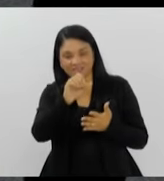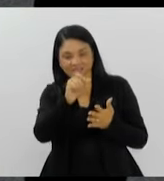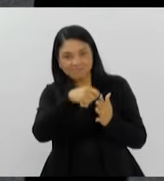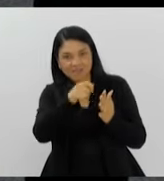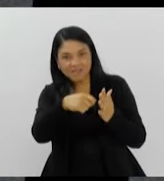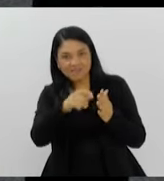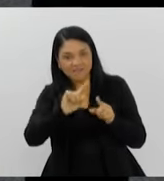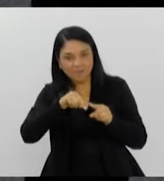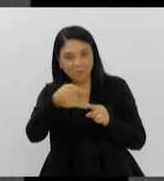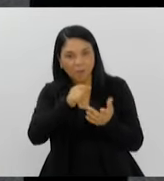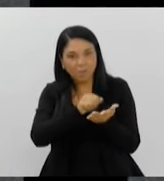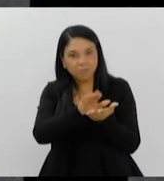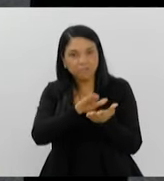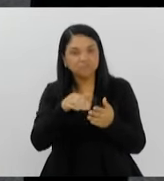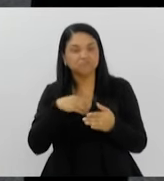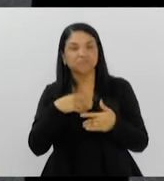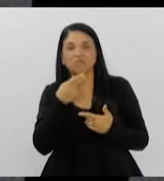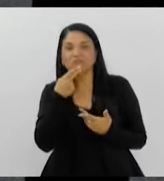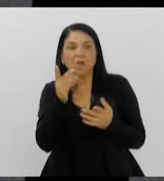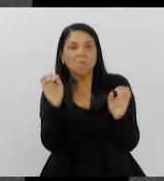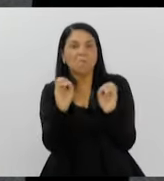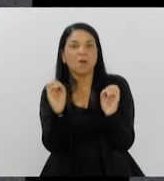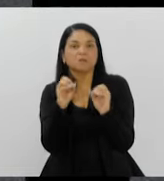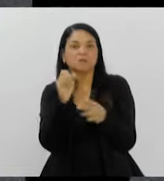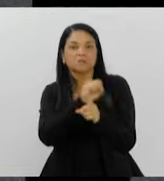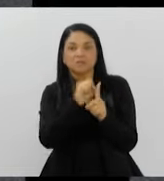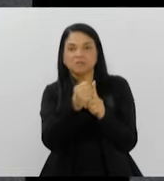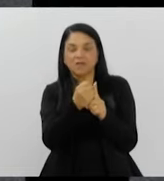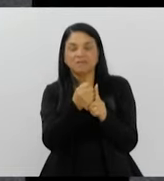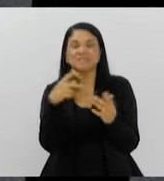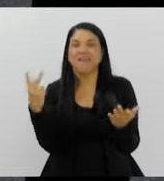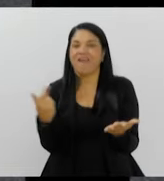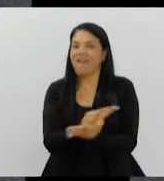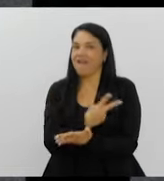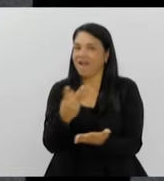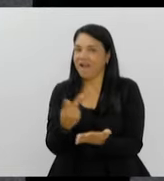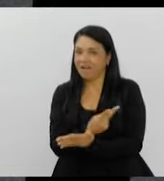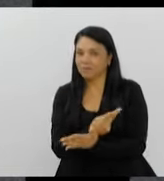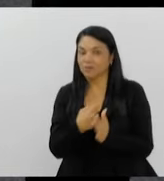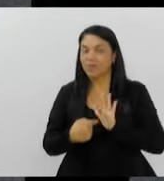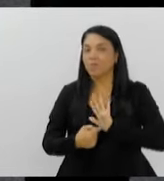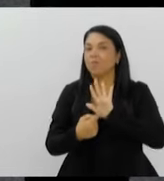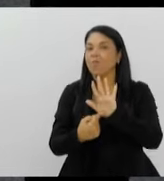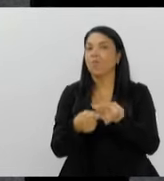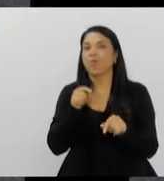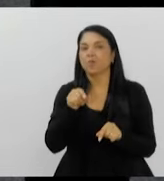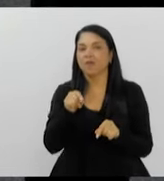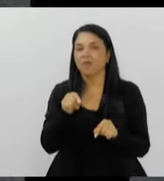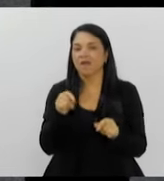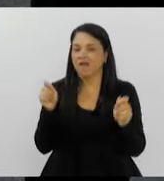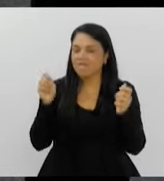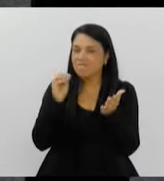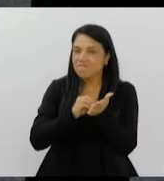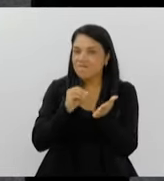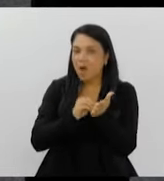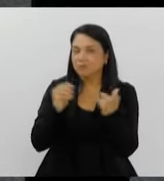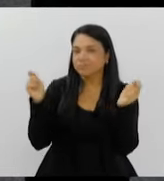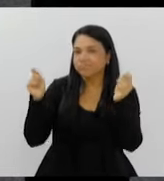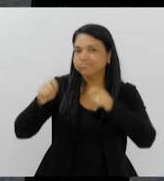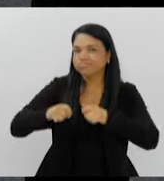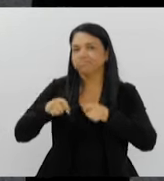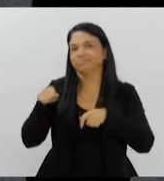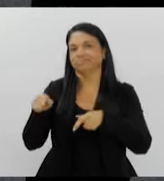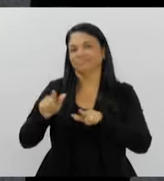dá nenhuma satisfação pra sociedade e isso está errado Isso demonstra a incompetência do Governo do